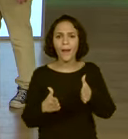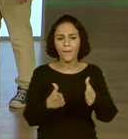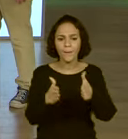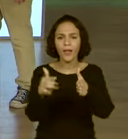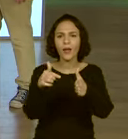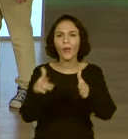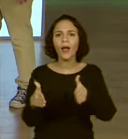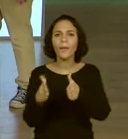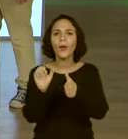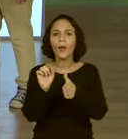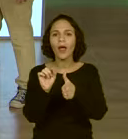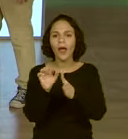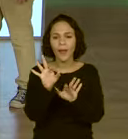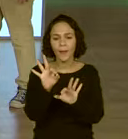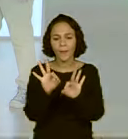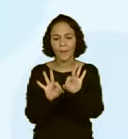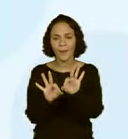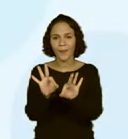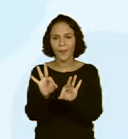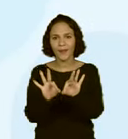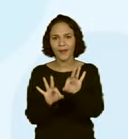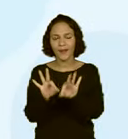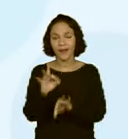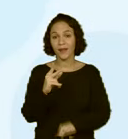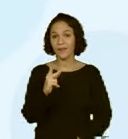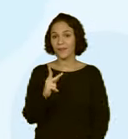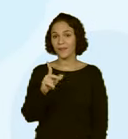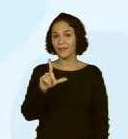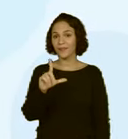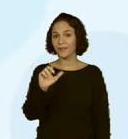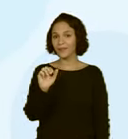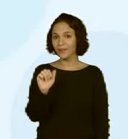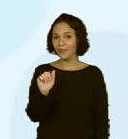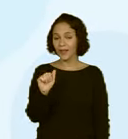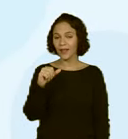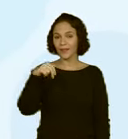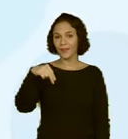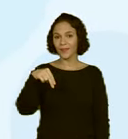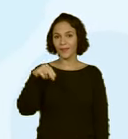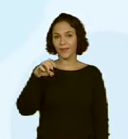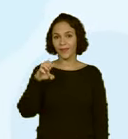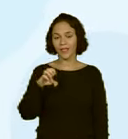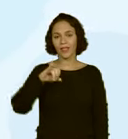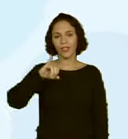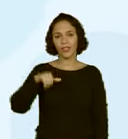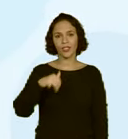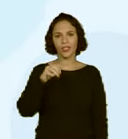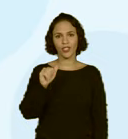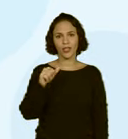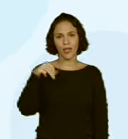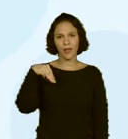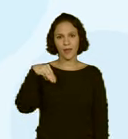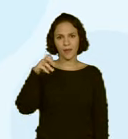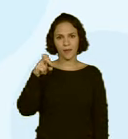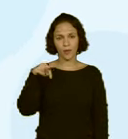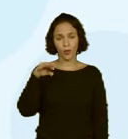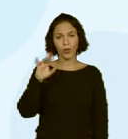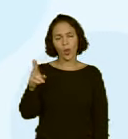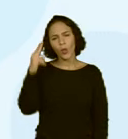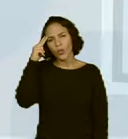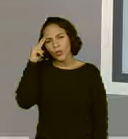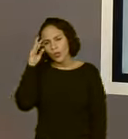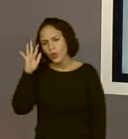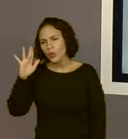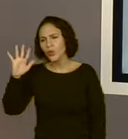chama planejamento. Então, quando a gente fala sobre sonho, o próximo assunto, a